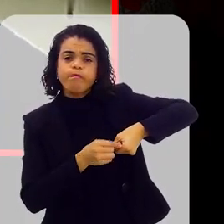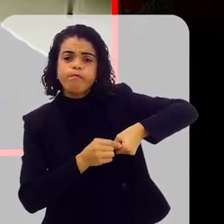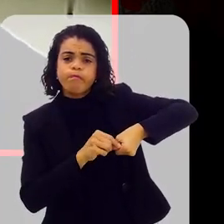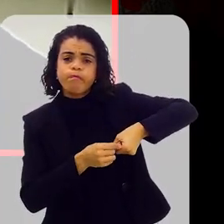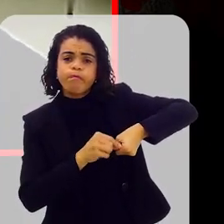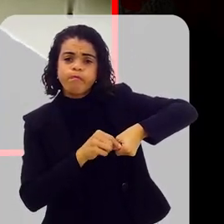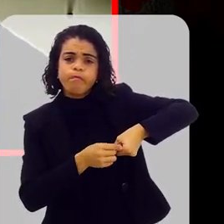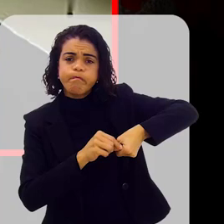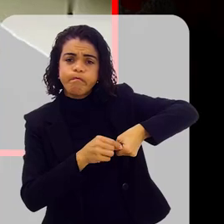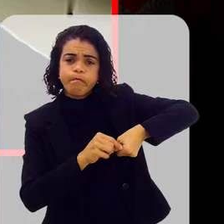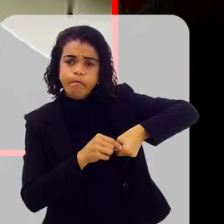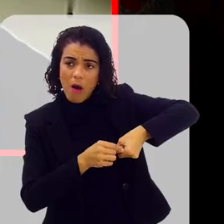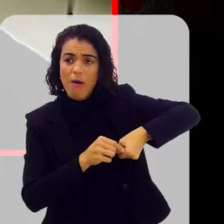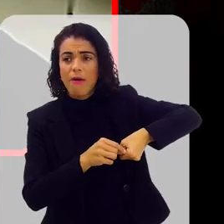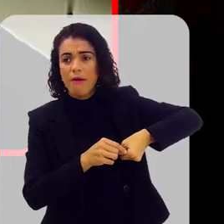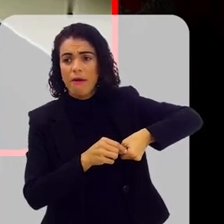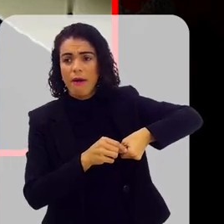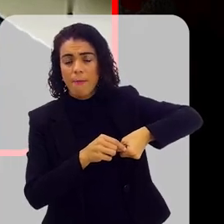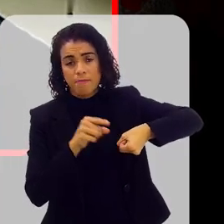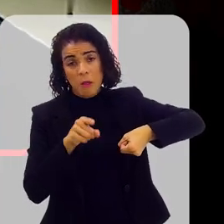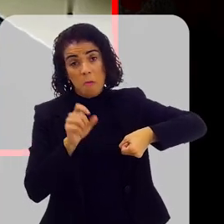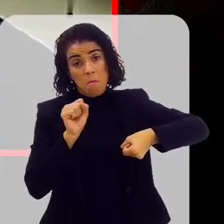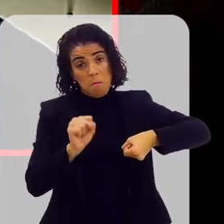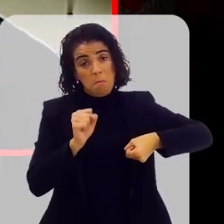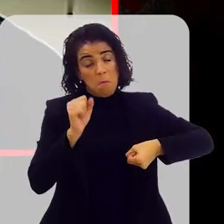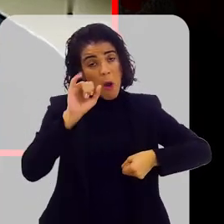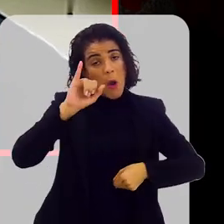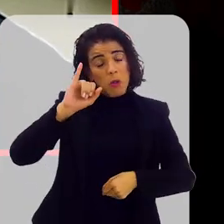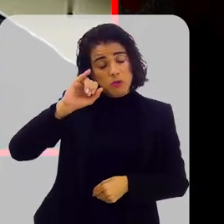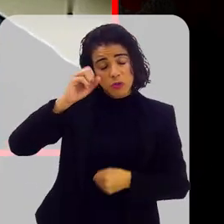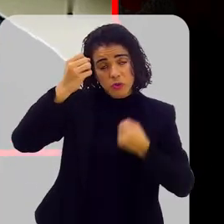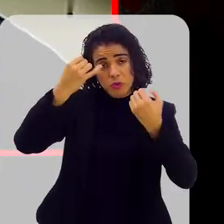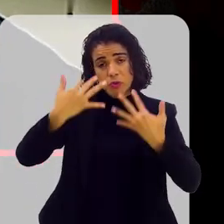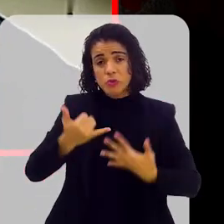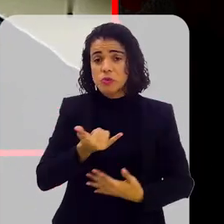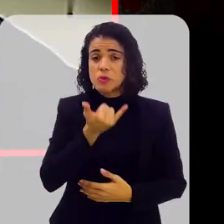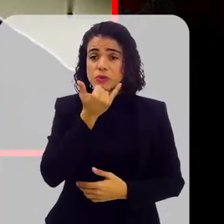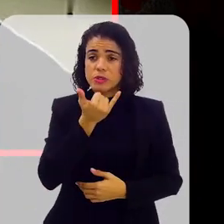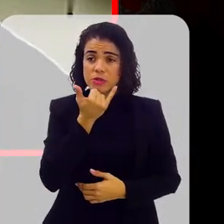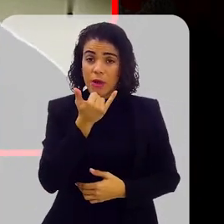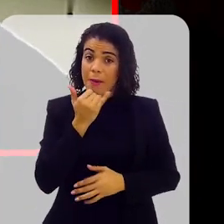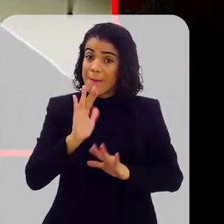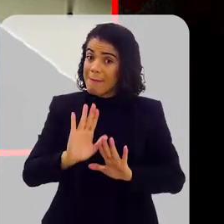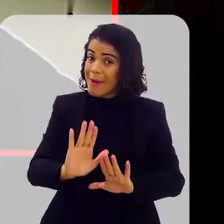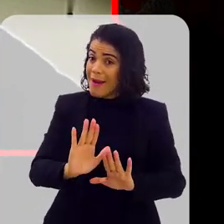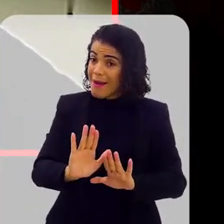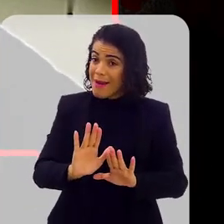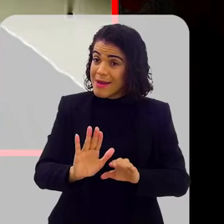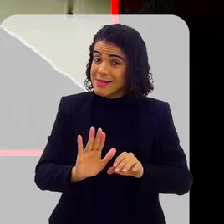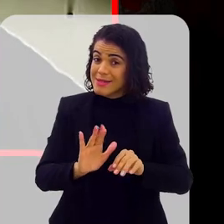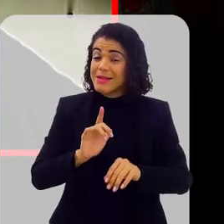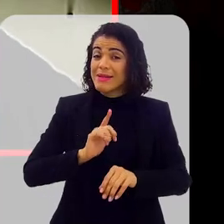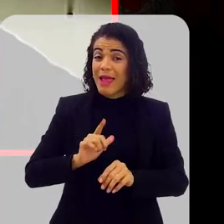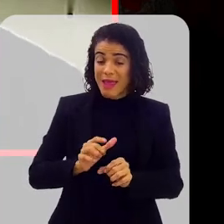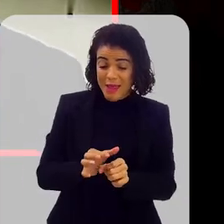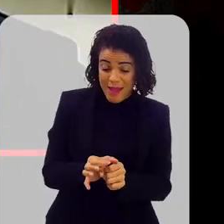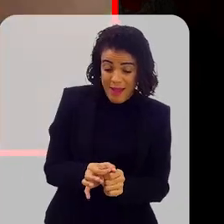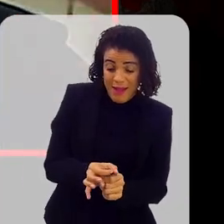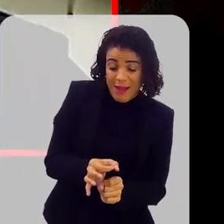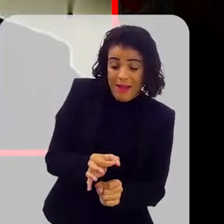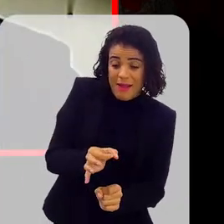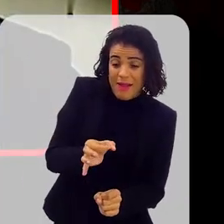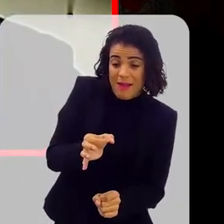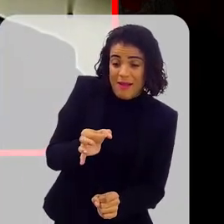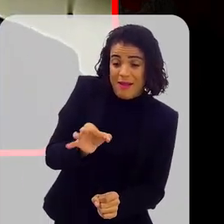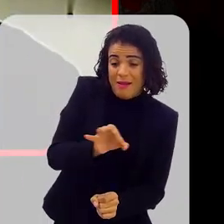uma hemorroide, uma lesão hemorroidária, uma varize hemorroidária, isso pode justificar o sangramento, mas a gente não pode deixar de lembrar que ali para